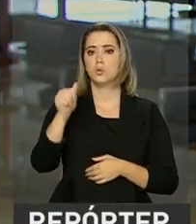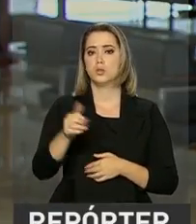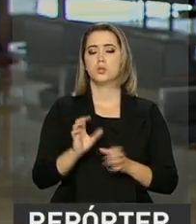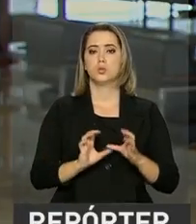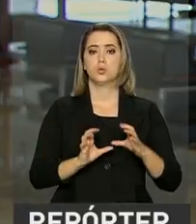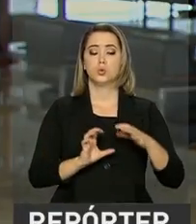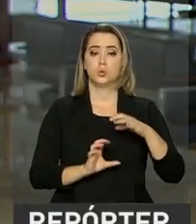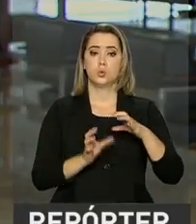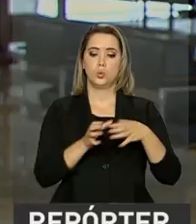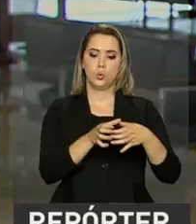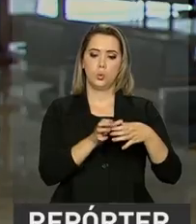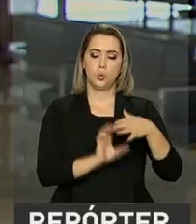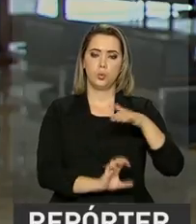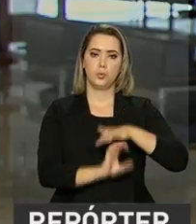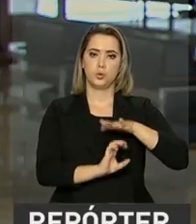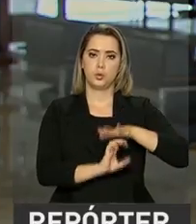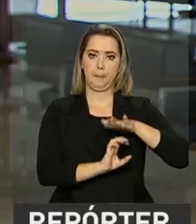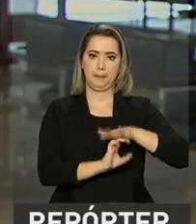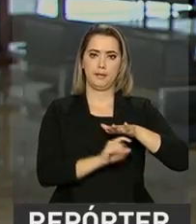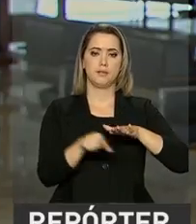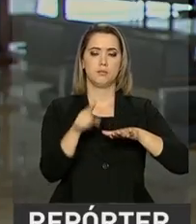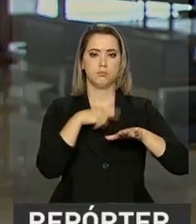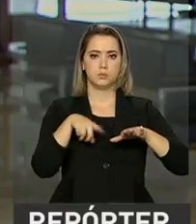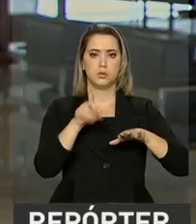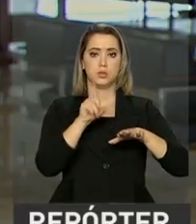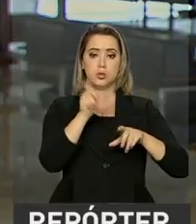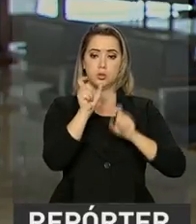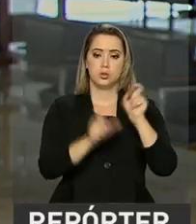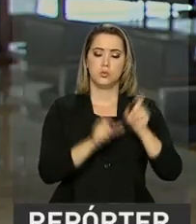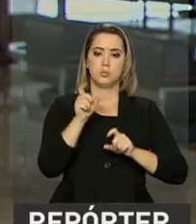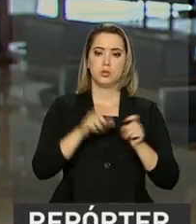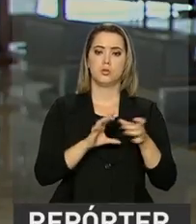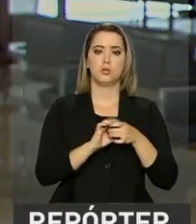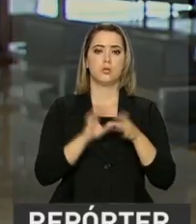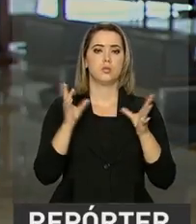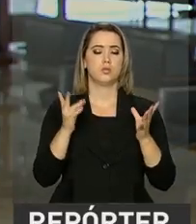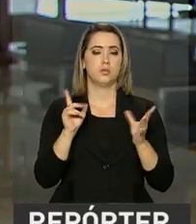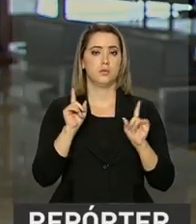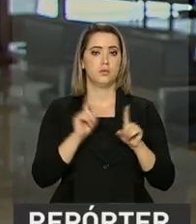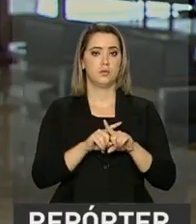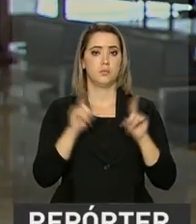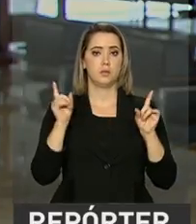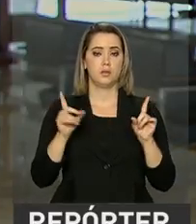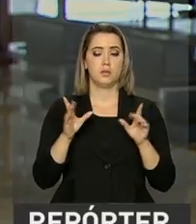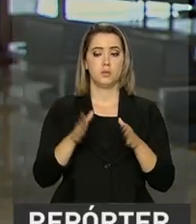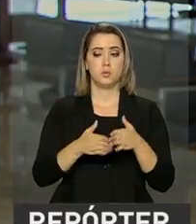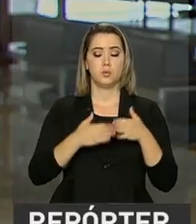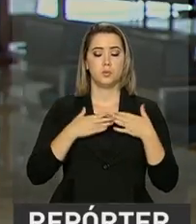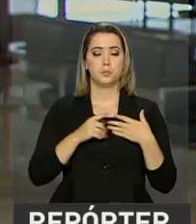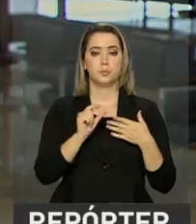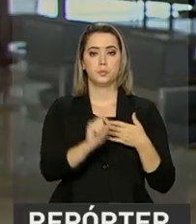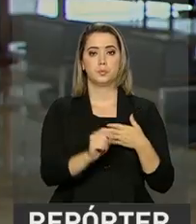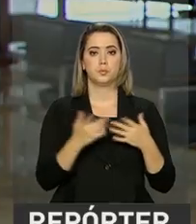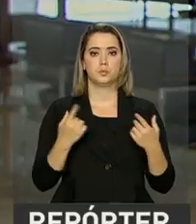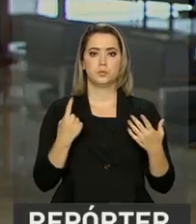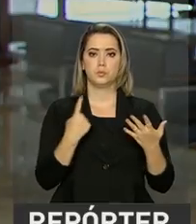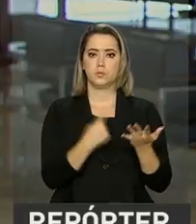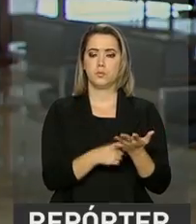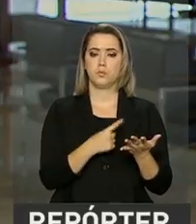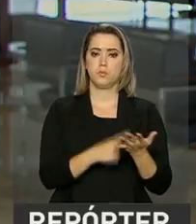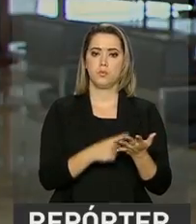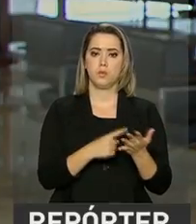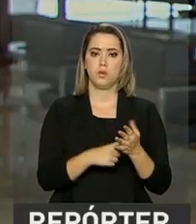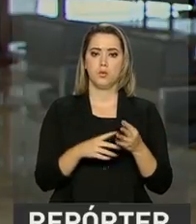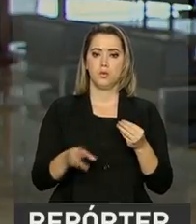de qualquer uma dessas empresas sejam independentes já as exigências para a adesão ao nível